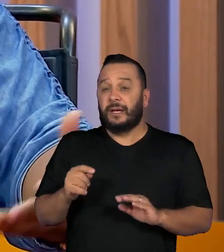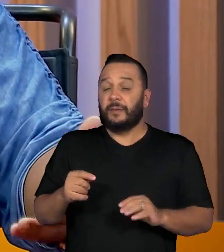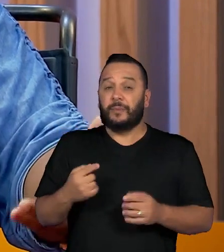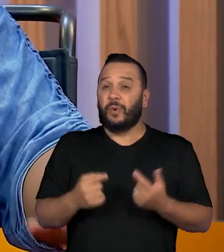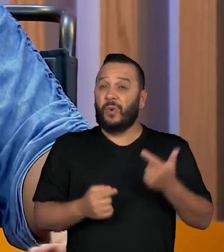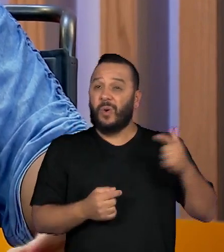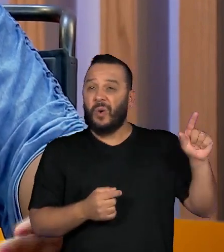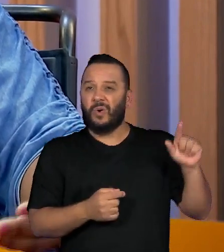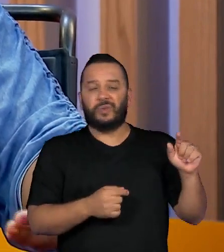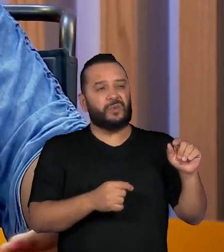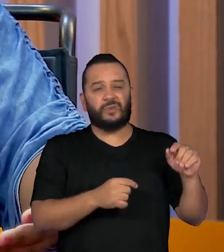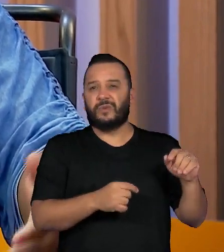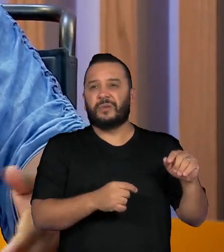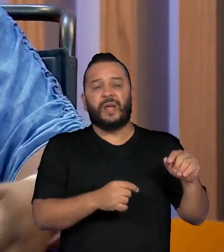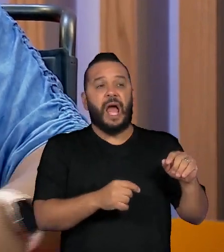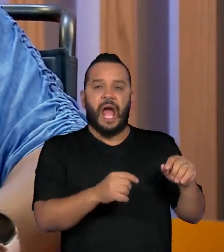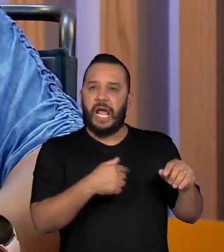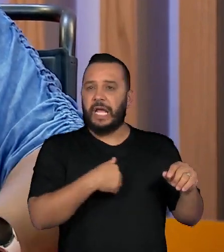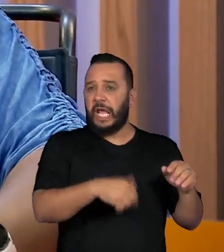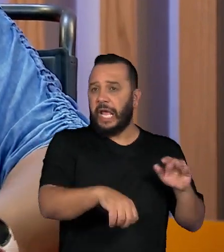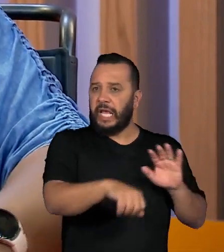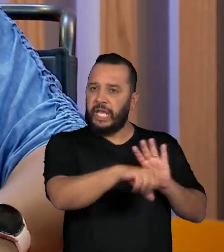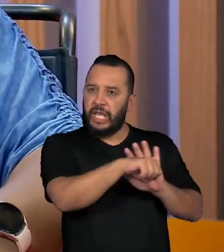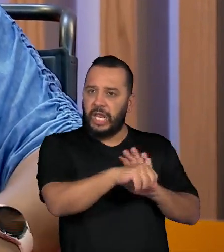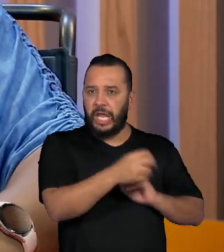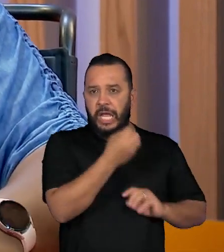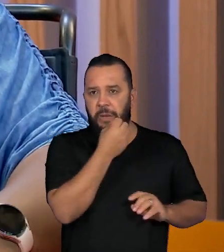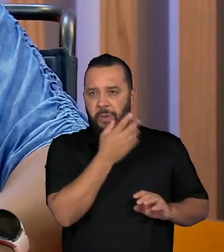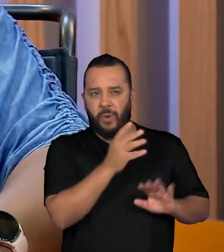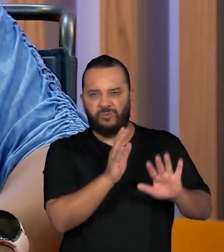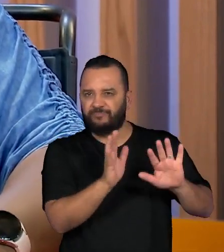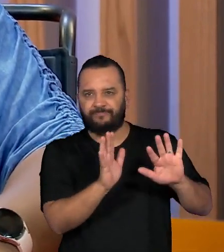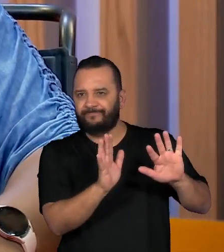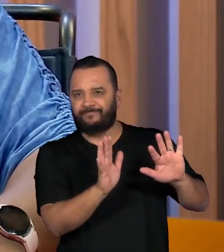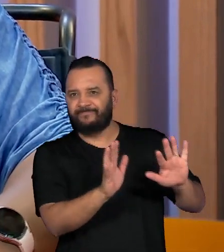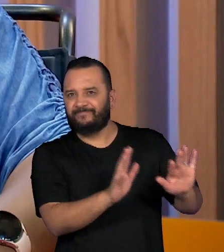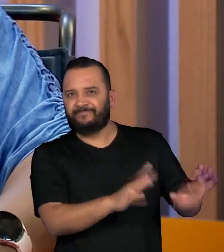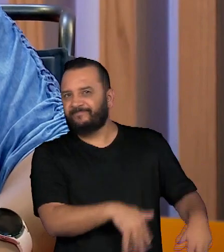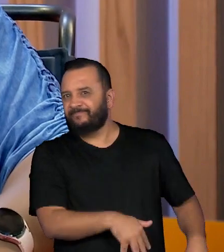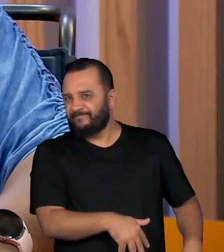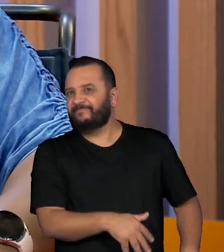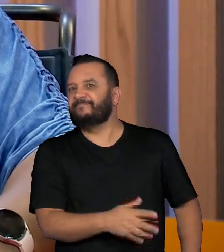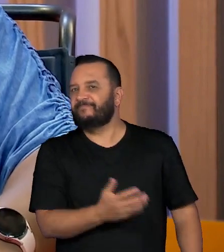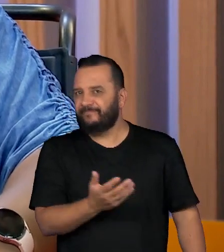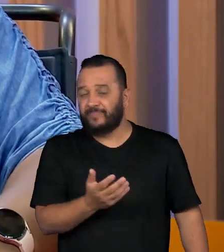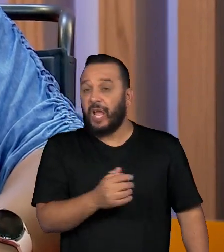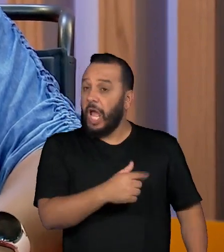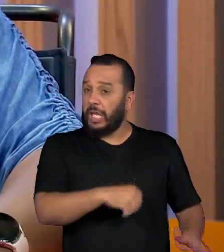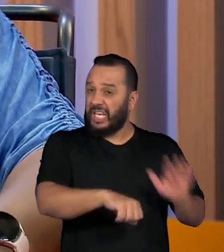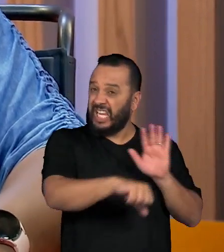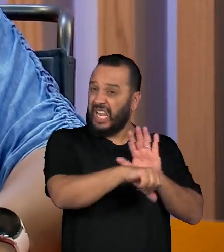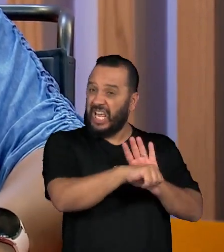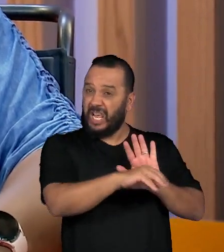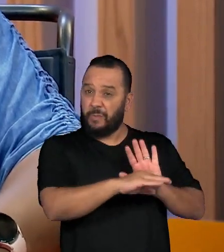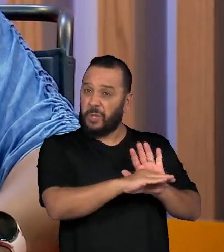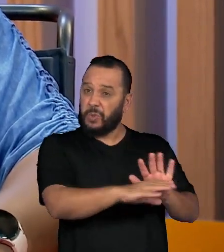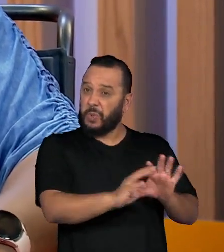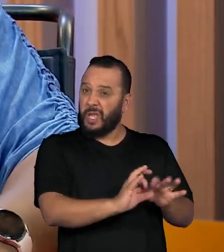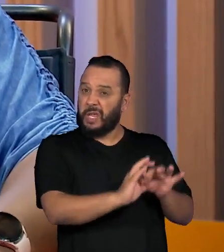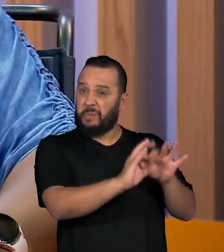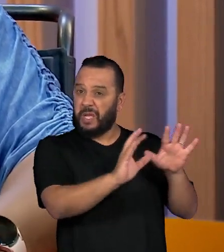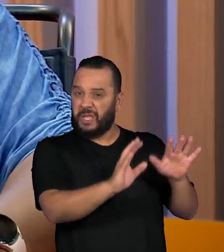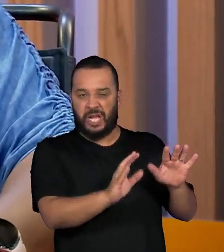Da falsa ideia que a criminalidade vai trazer algum tipo de liberdade, né, para os